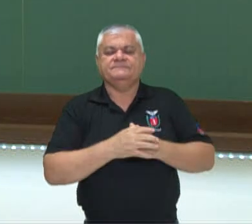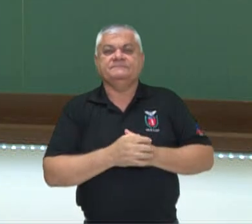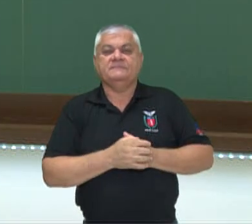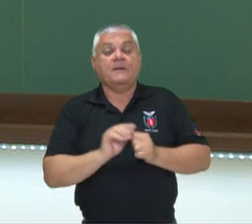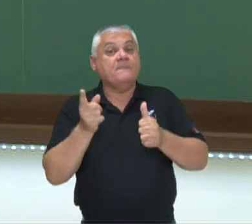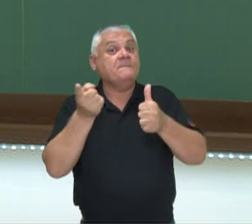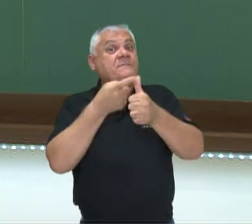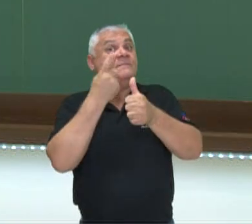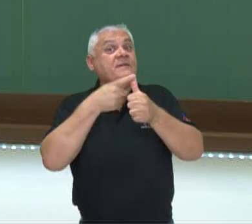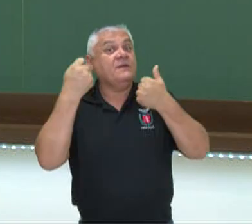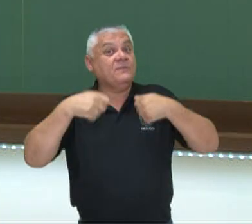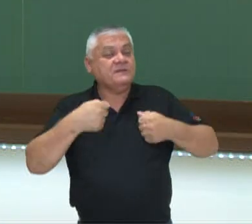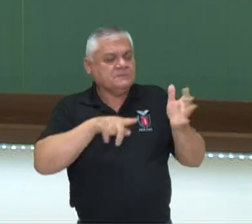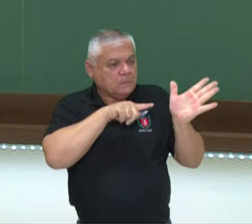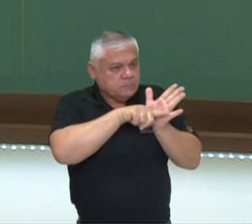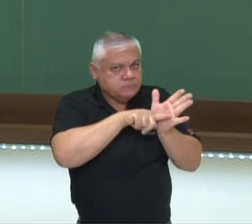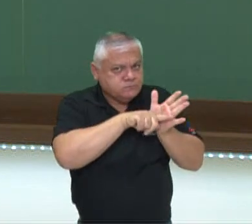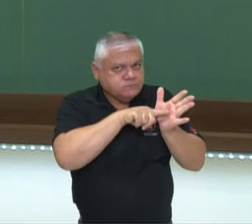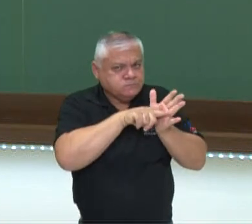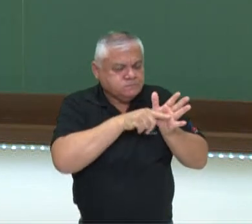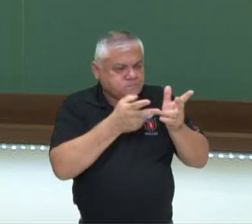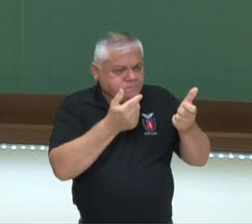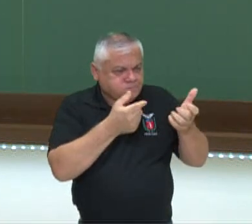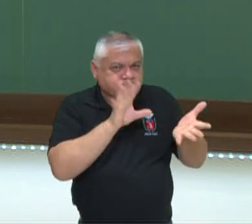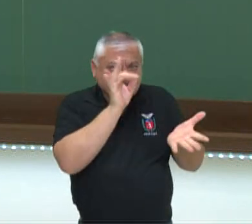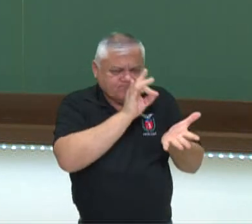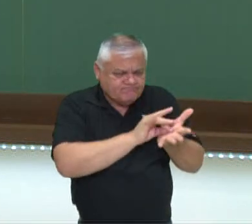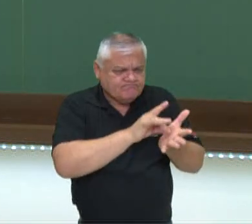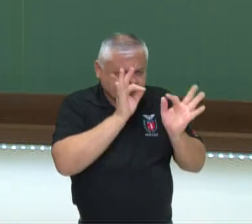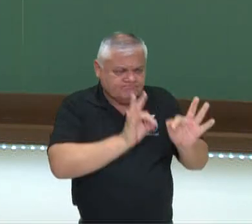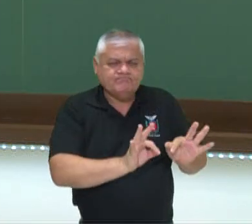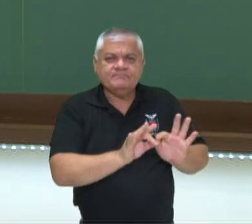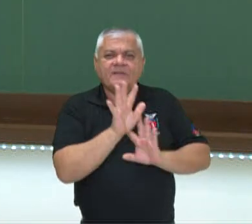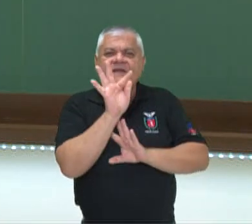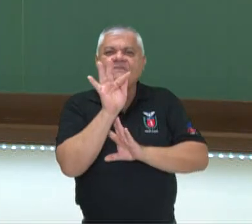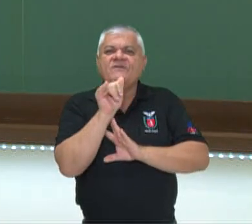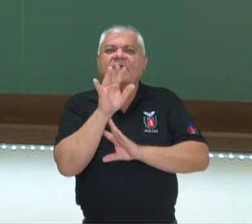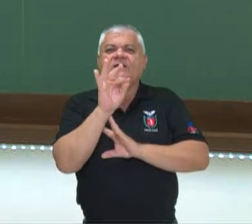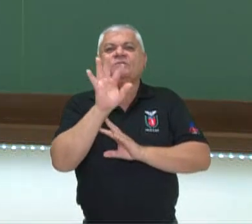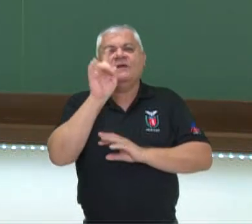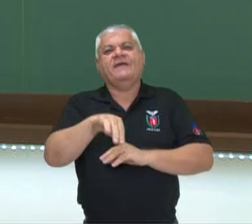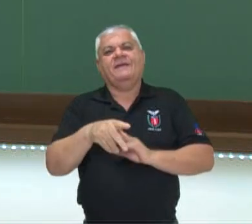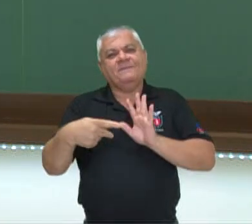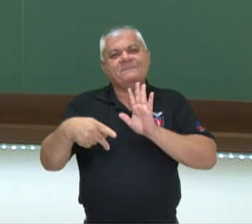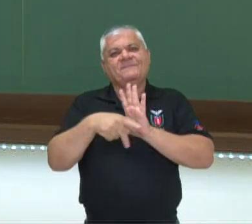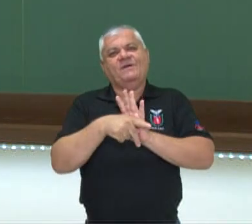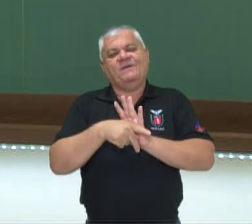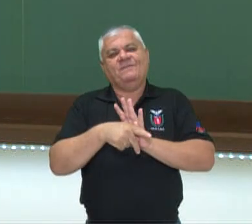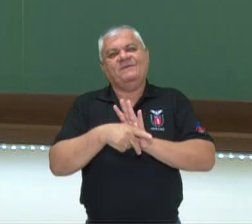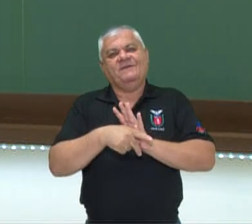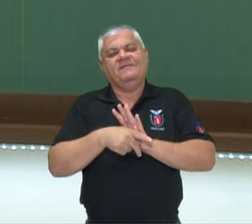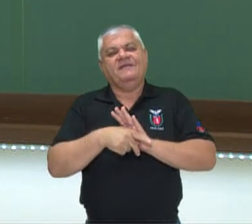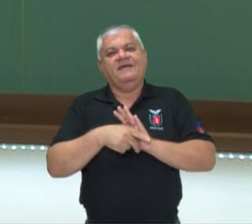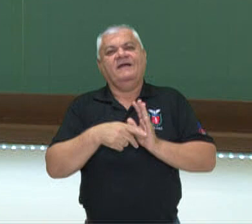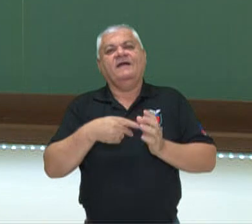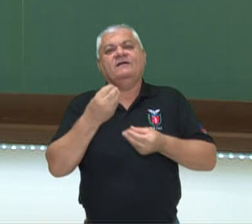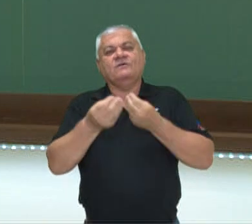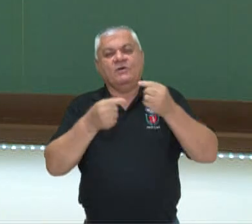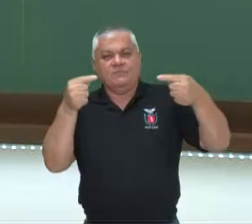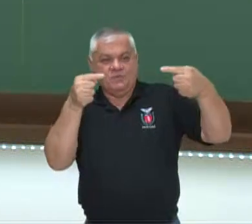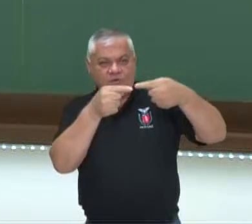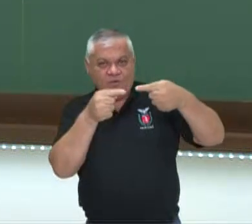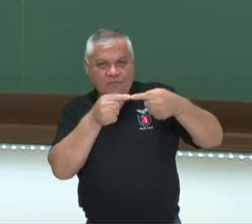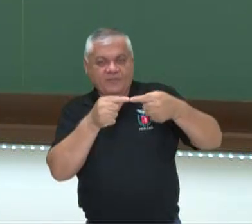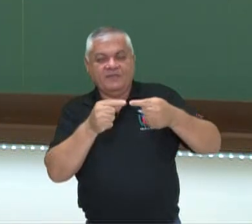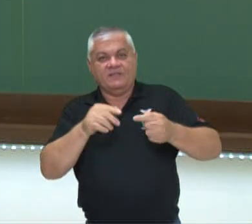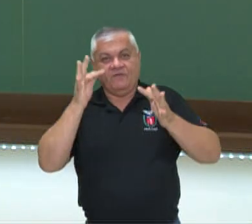preciso verificar, constatar os fatos. É justamente isso o critério da verificabilidade, de acordo com